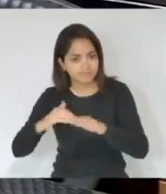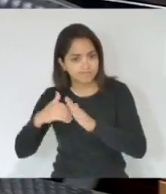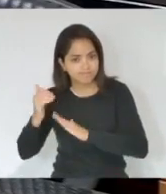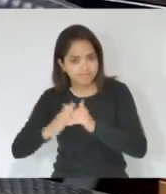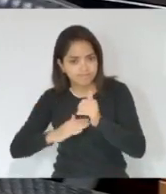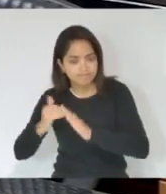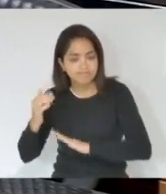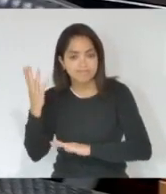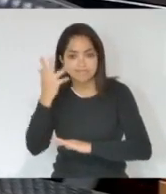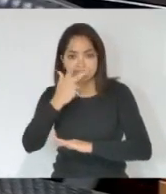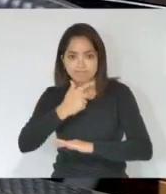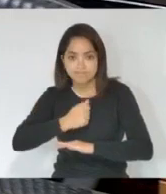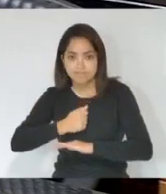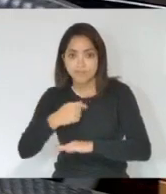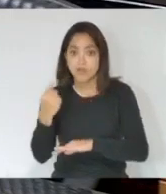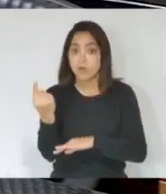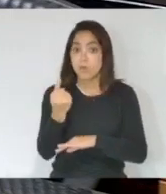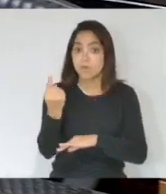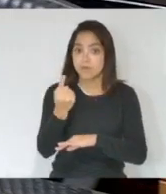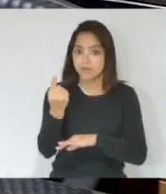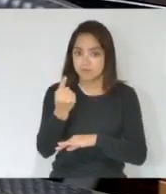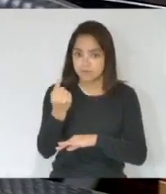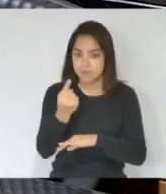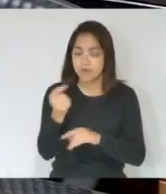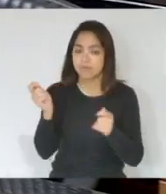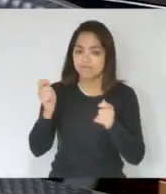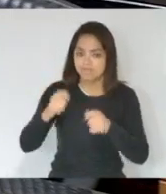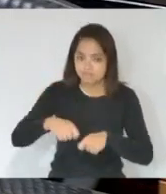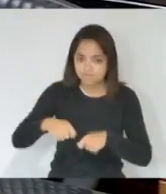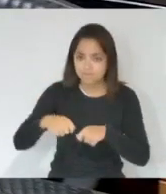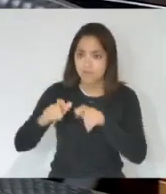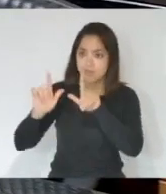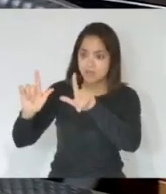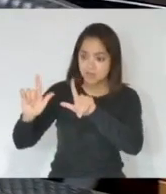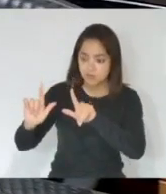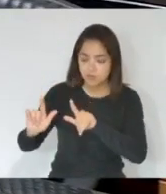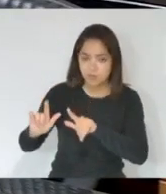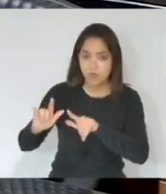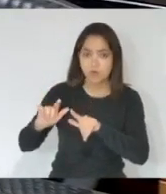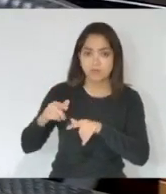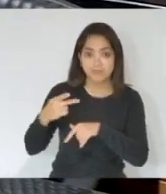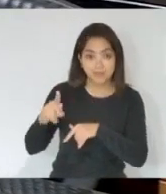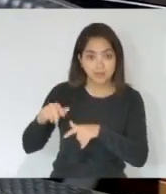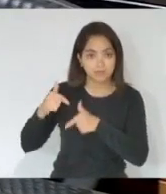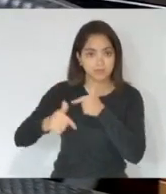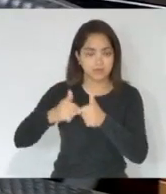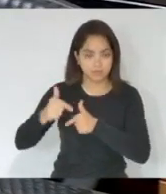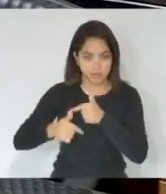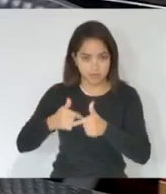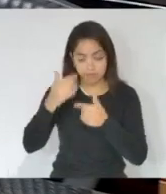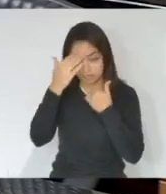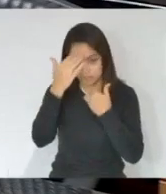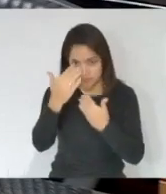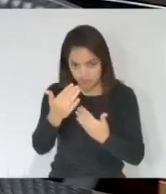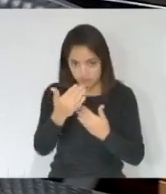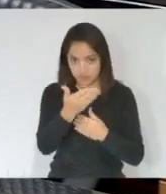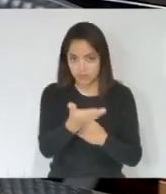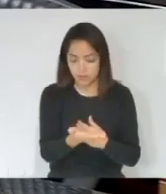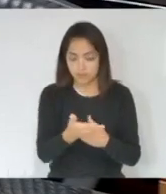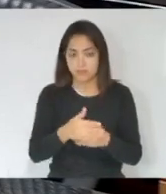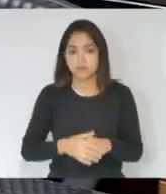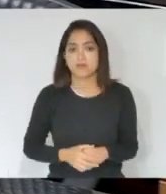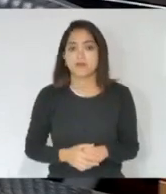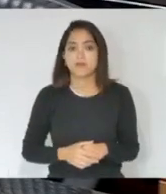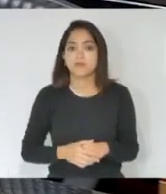primeiro imigrante que tem a oportunidade de expor seu trabalho aqui na Assembleia Legislativa. Então, obrigado, senhor presidente, por essa